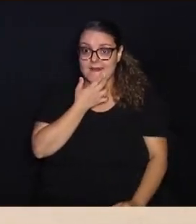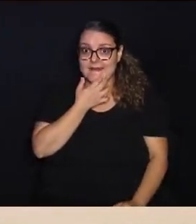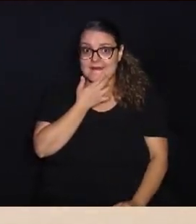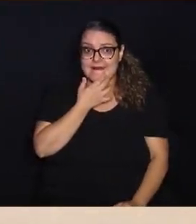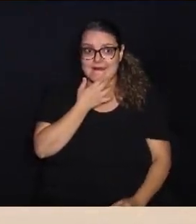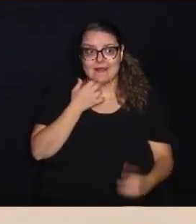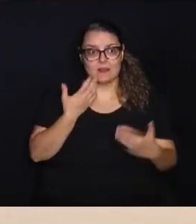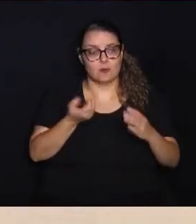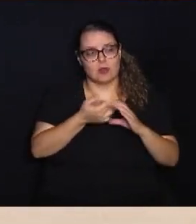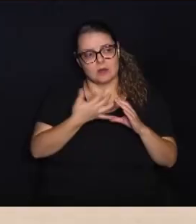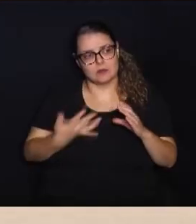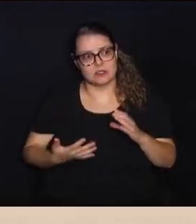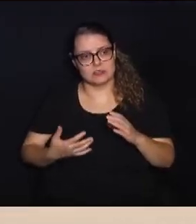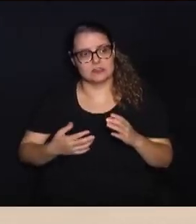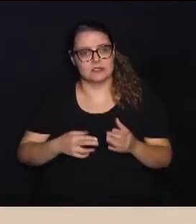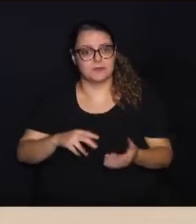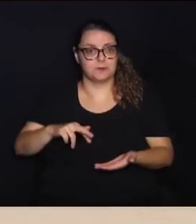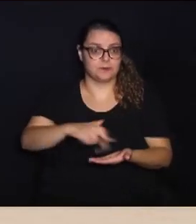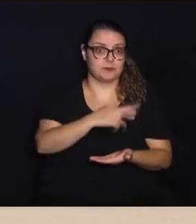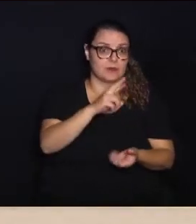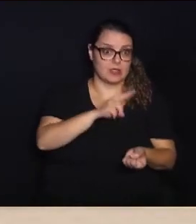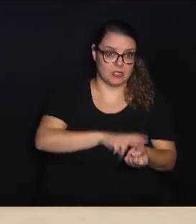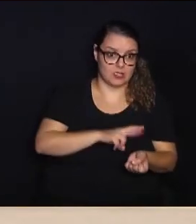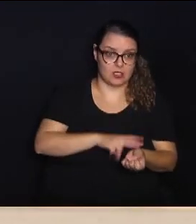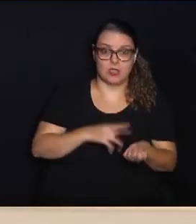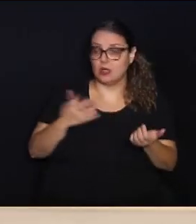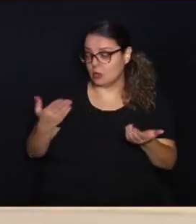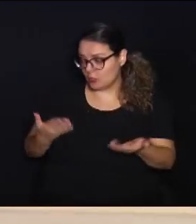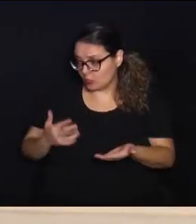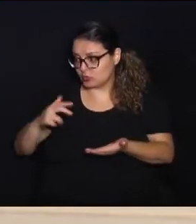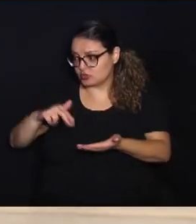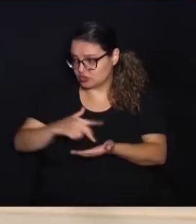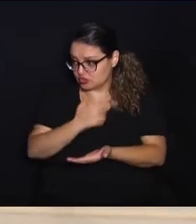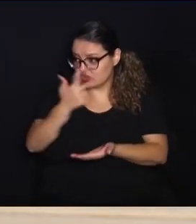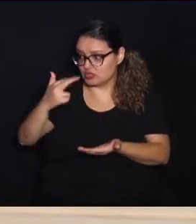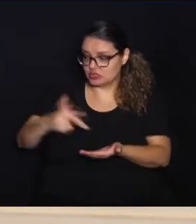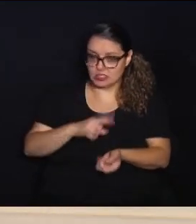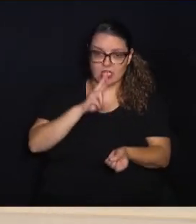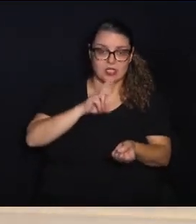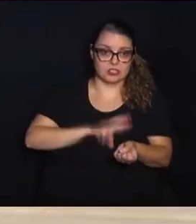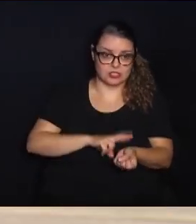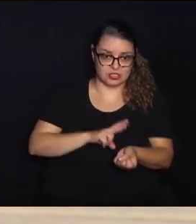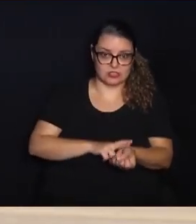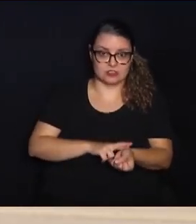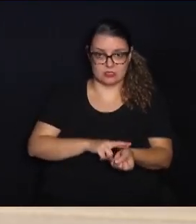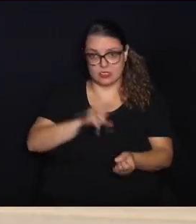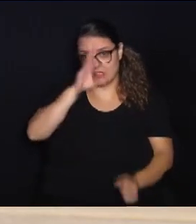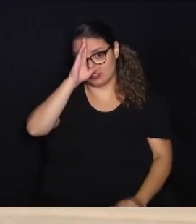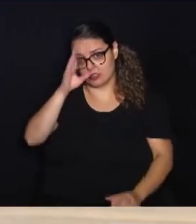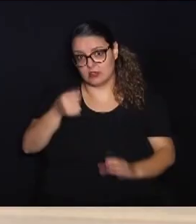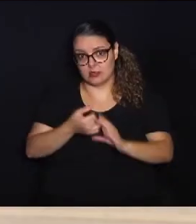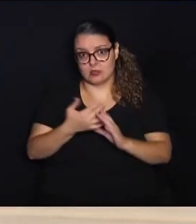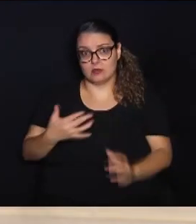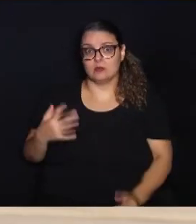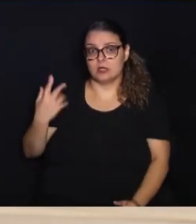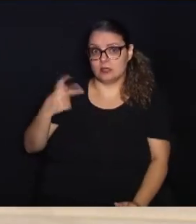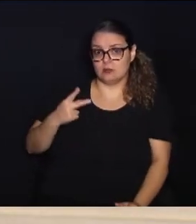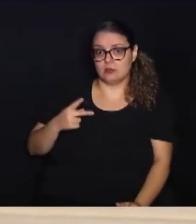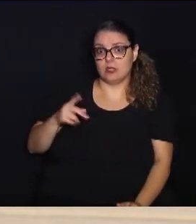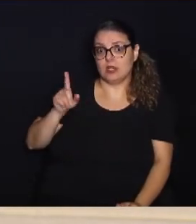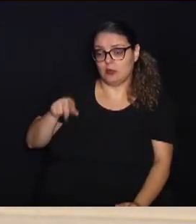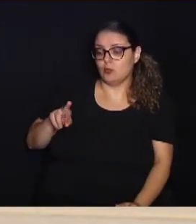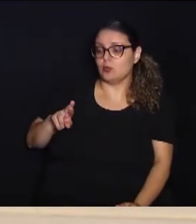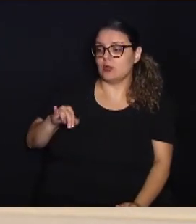As meninas conseguirem fazer todas as habilidades que elas precisam ter, então flexibilidade, potência,